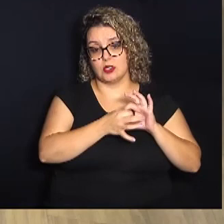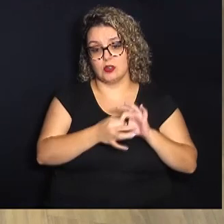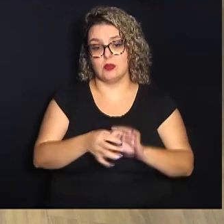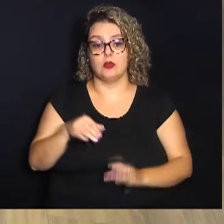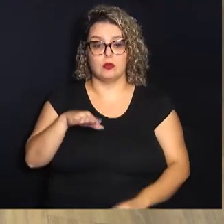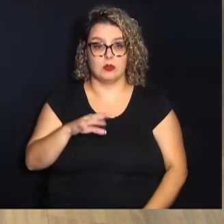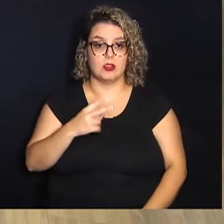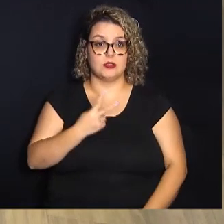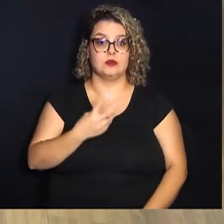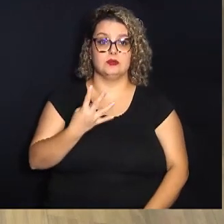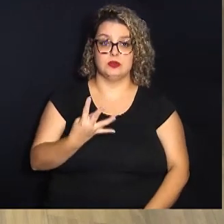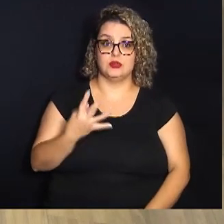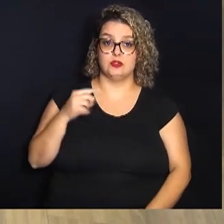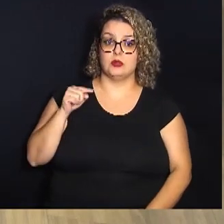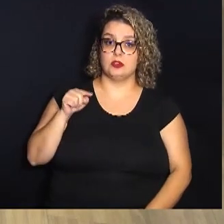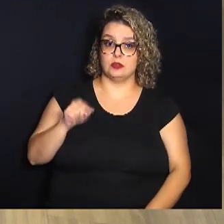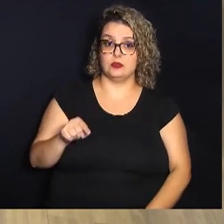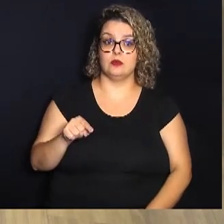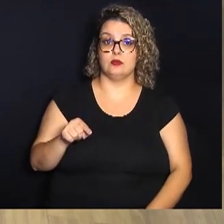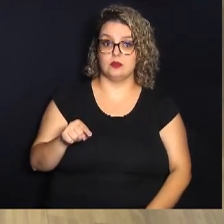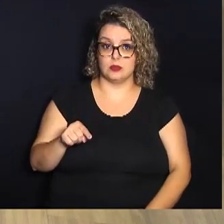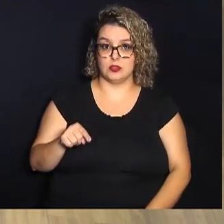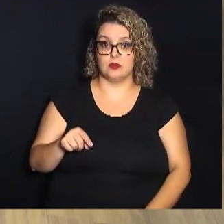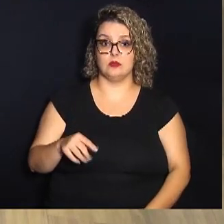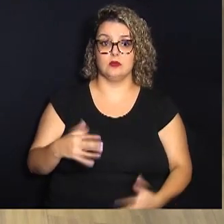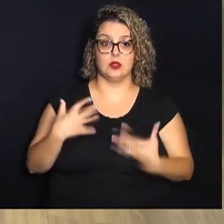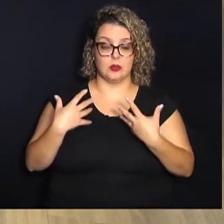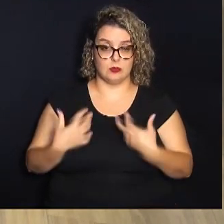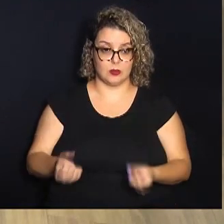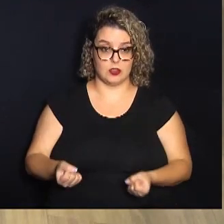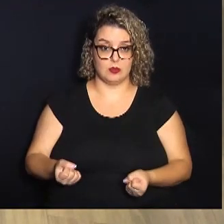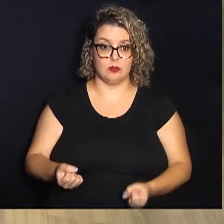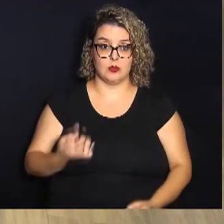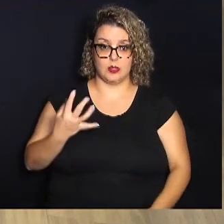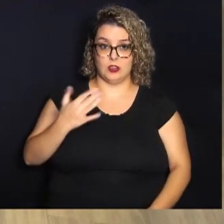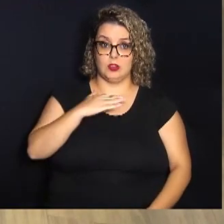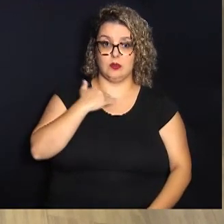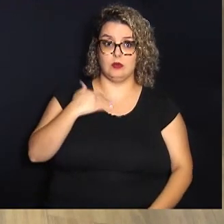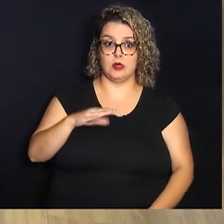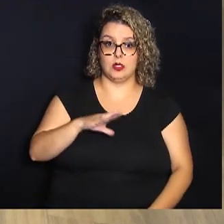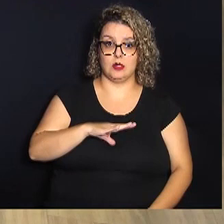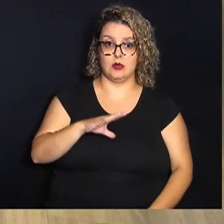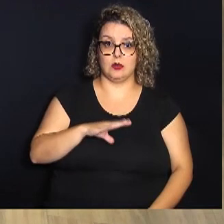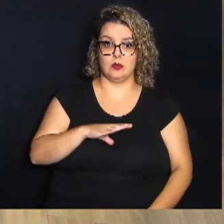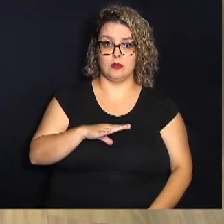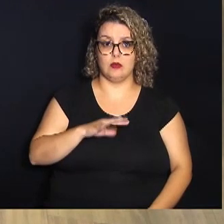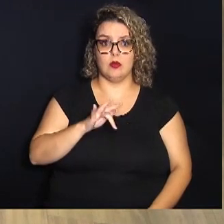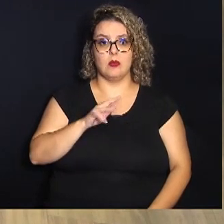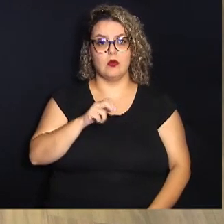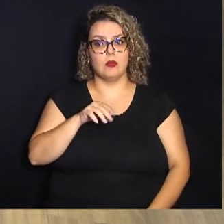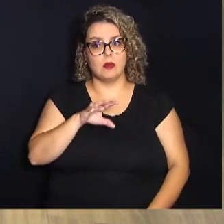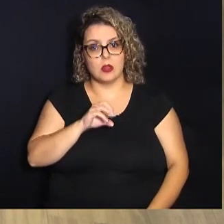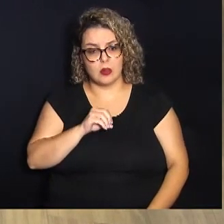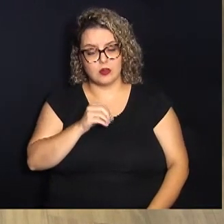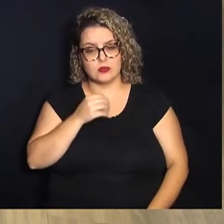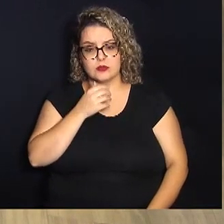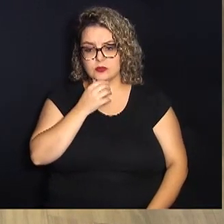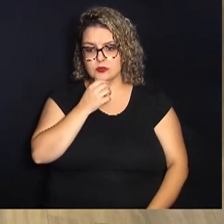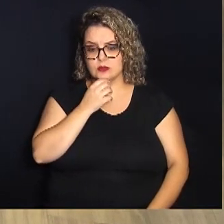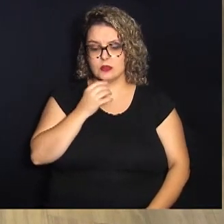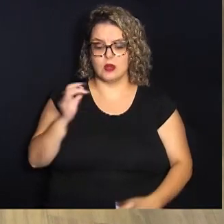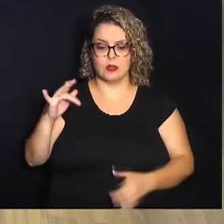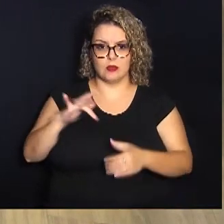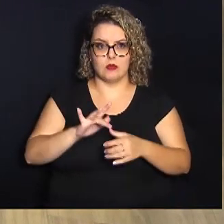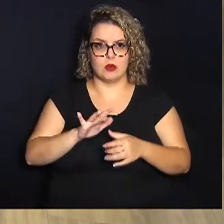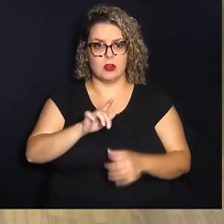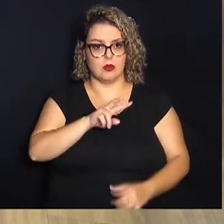24 mil casos confirmados e 4 óbitos no nosso município. Mas, Fausto, o Aedes aegypti, o mosquito, ele é o